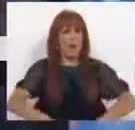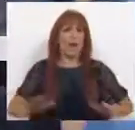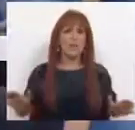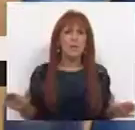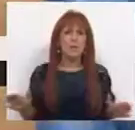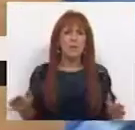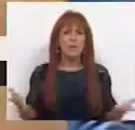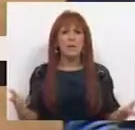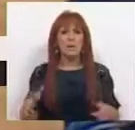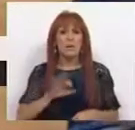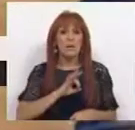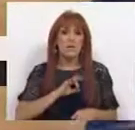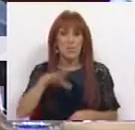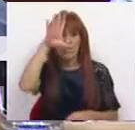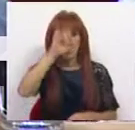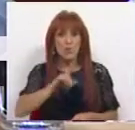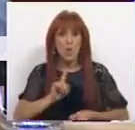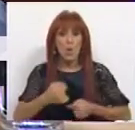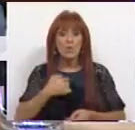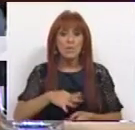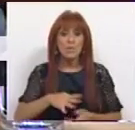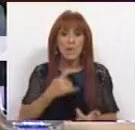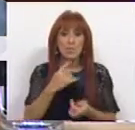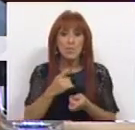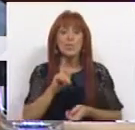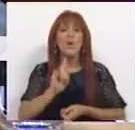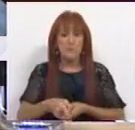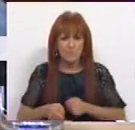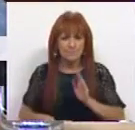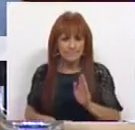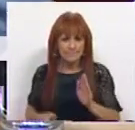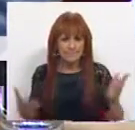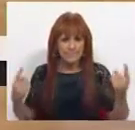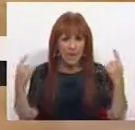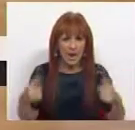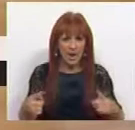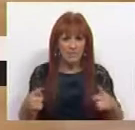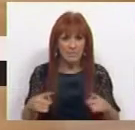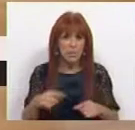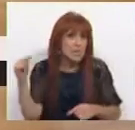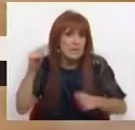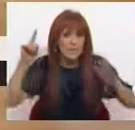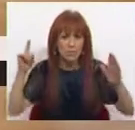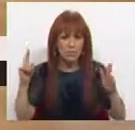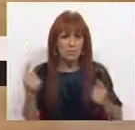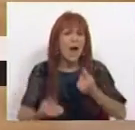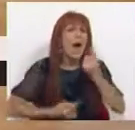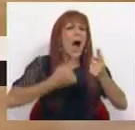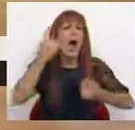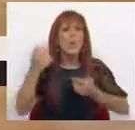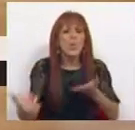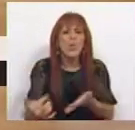mal. E, portanto, Sr. Ministro, aquilo que eu gostava de perguntar é o seguinte: há, pelo menos,